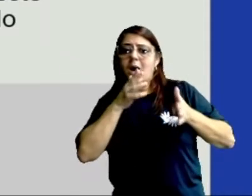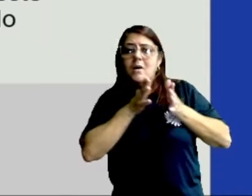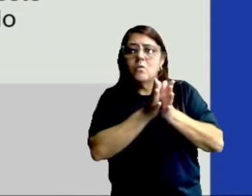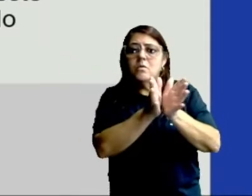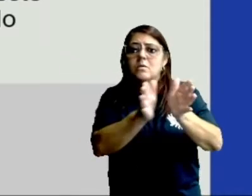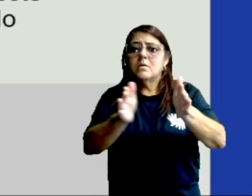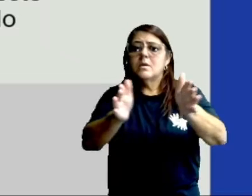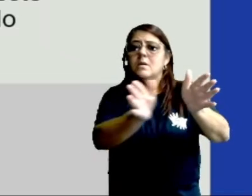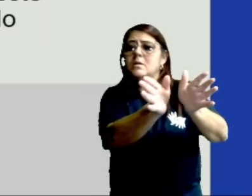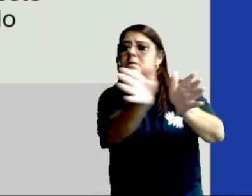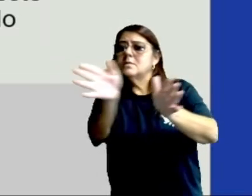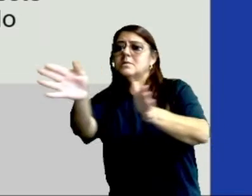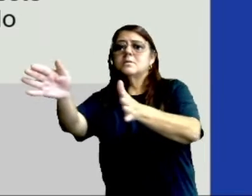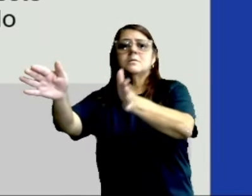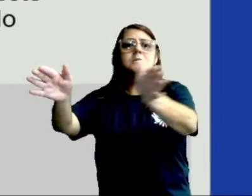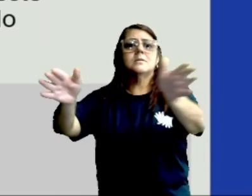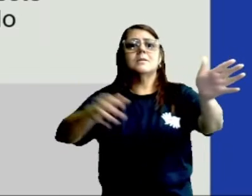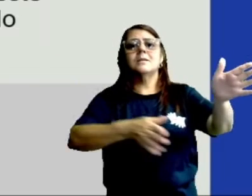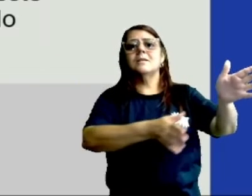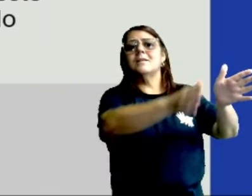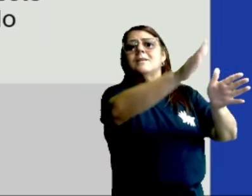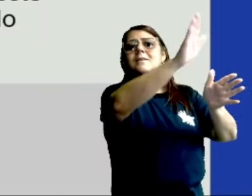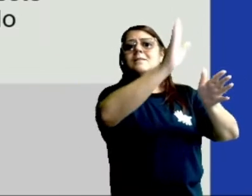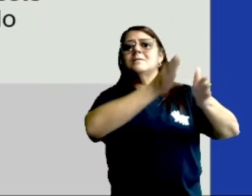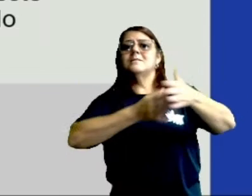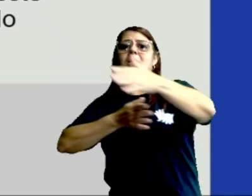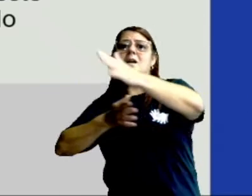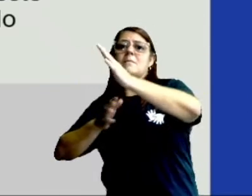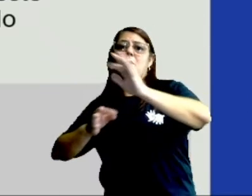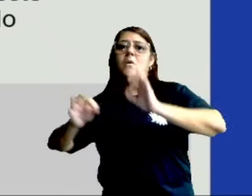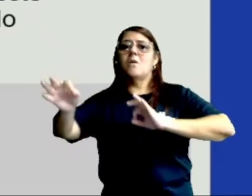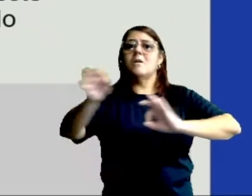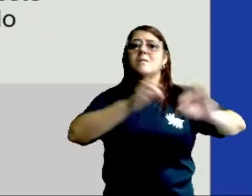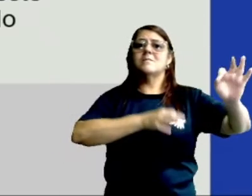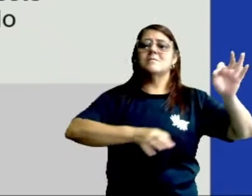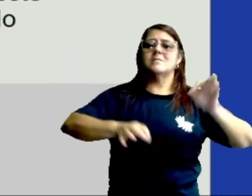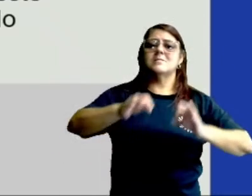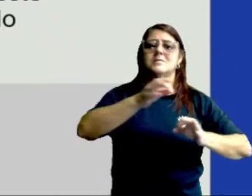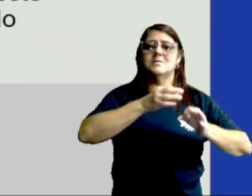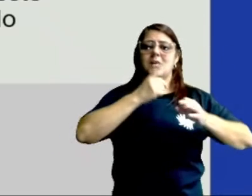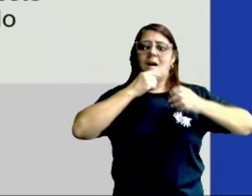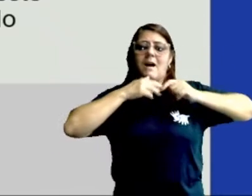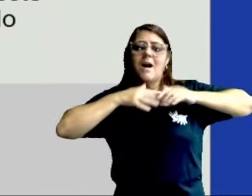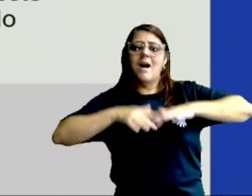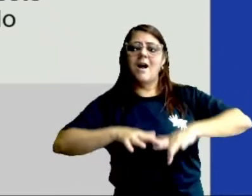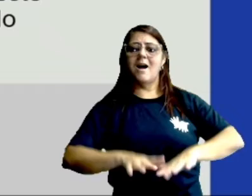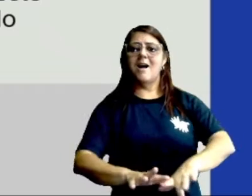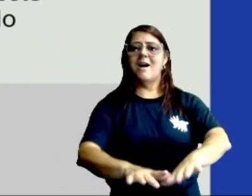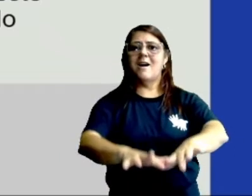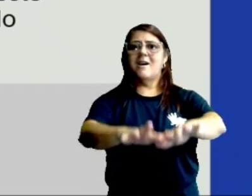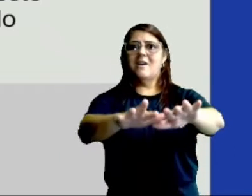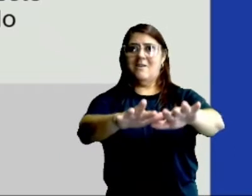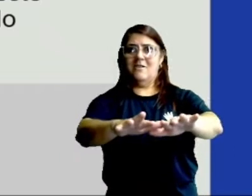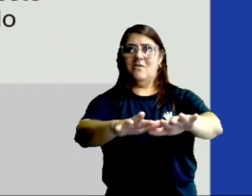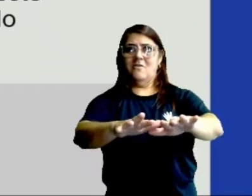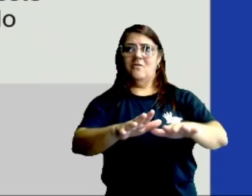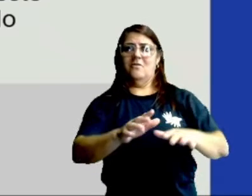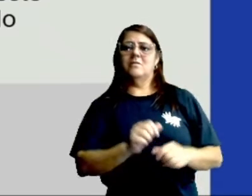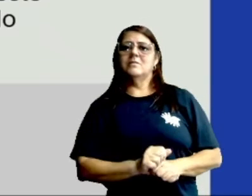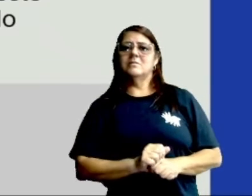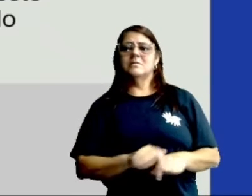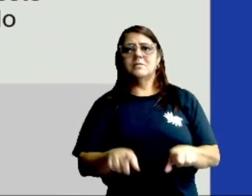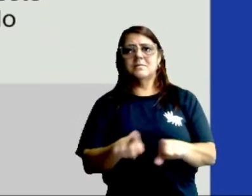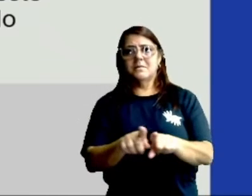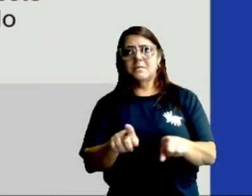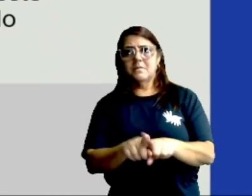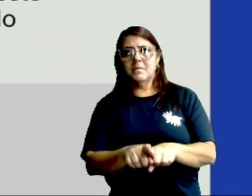por todo o Vale do Rio Nilo né E além disso para poder além de distribuir melhor essa água passa ele tava na distribuição do